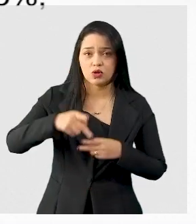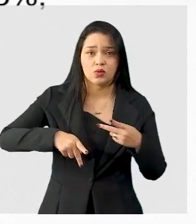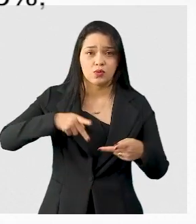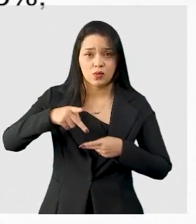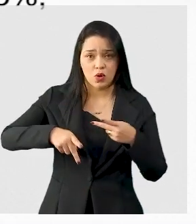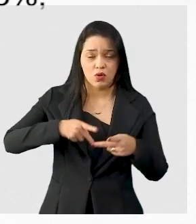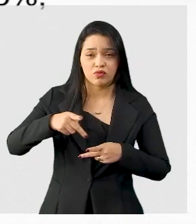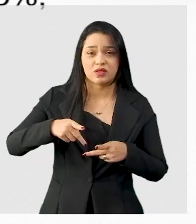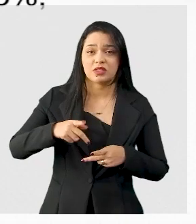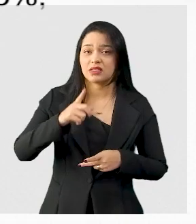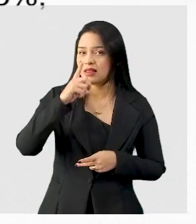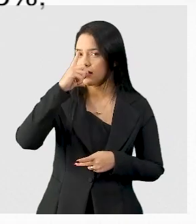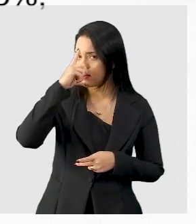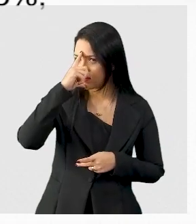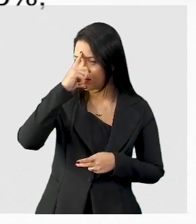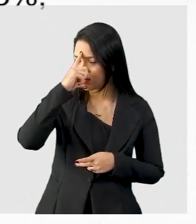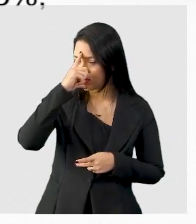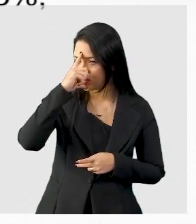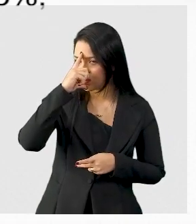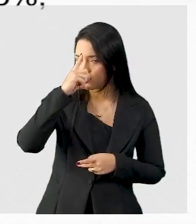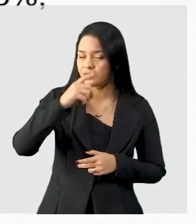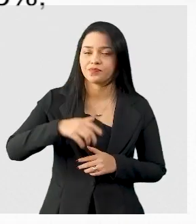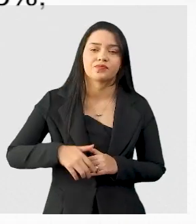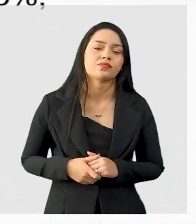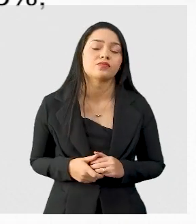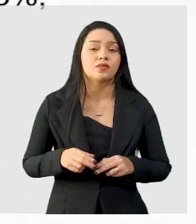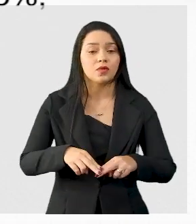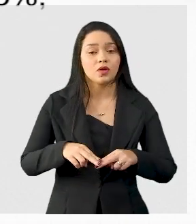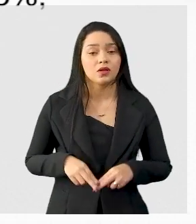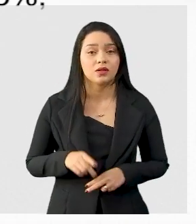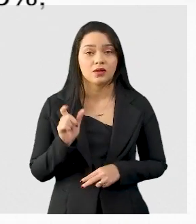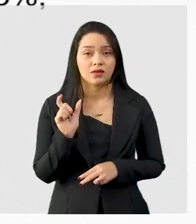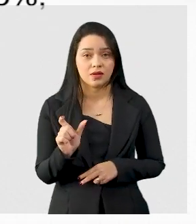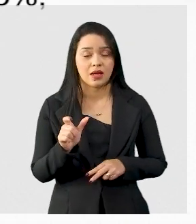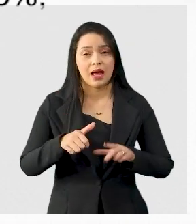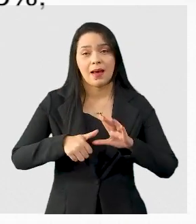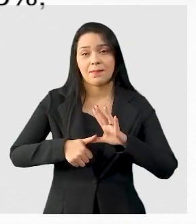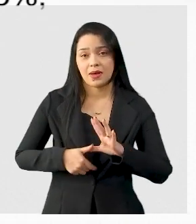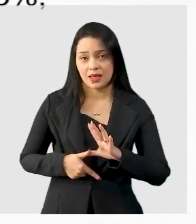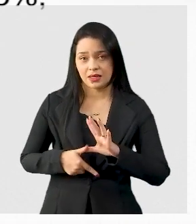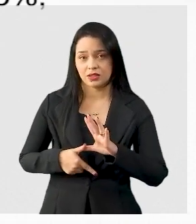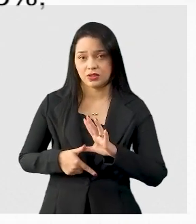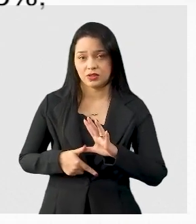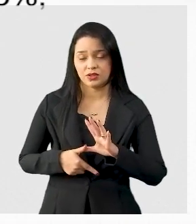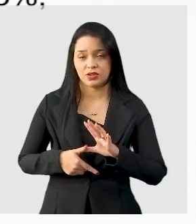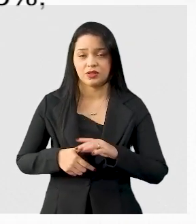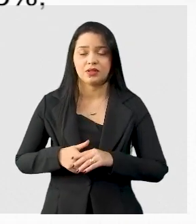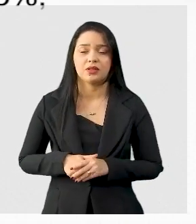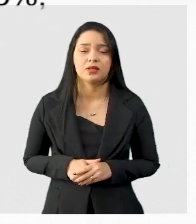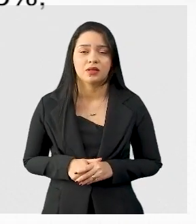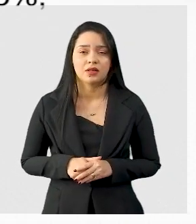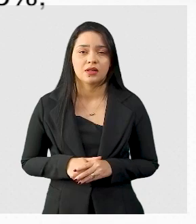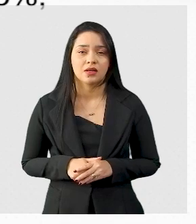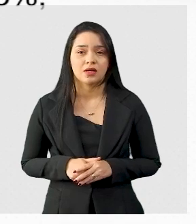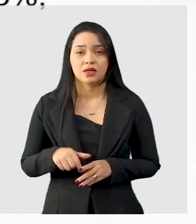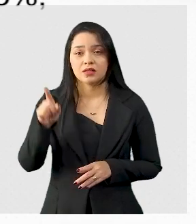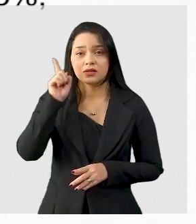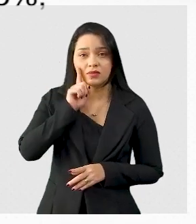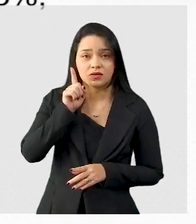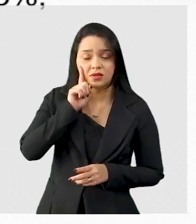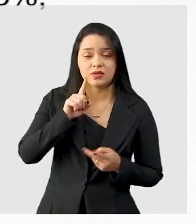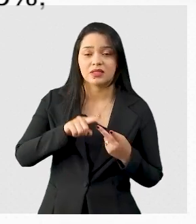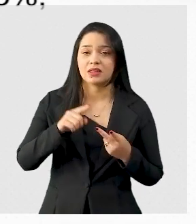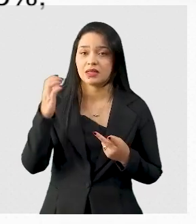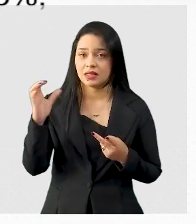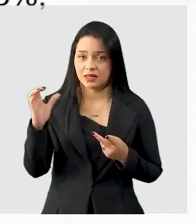origem latina, né? Que falam latim, daí vem o termo América Latina. E no caso da América anglo-saxônica, Estados Unidos e Canadá,